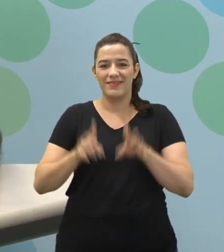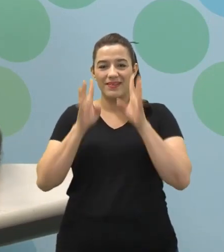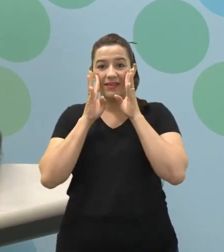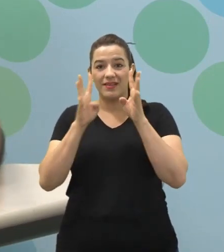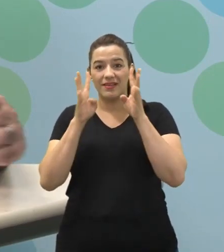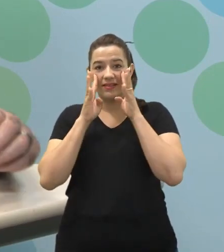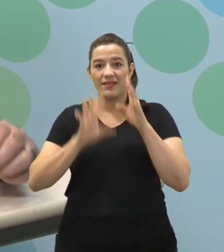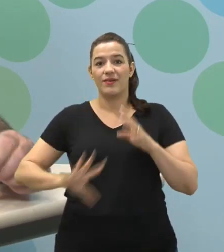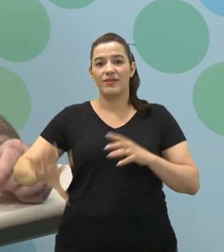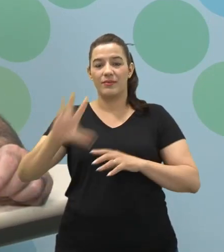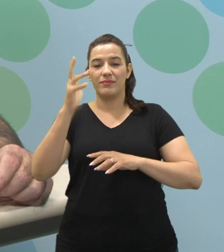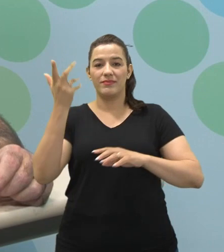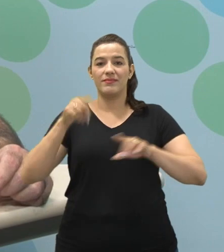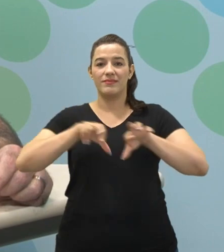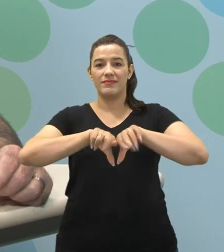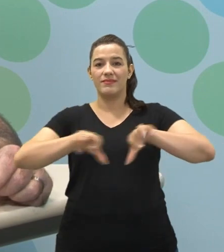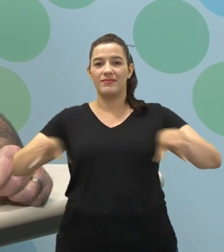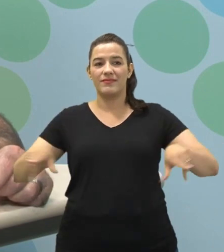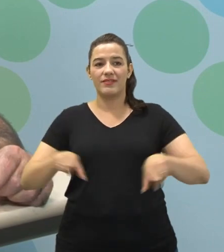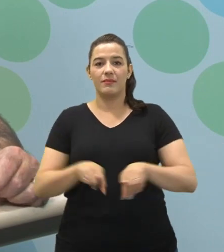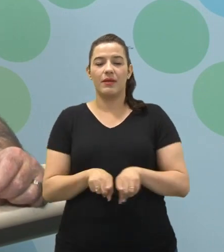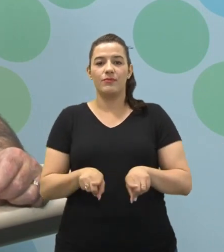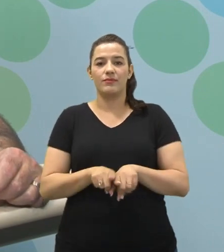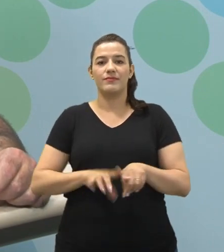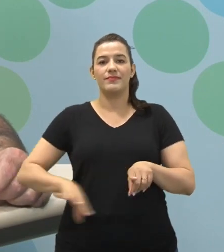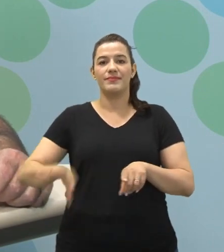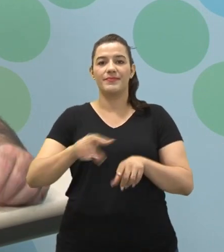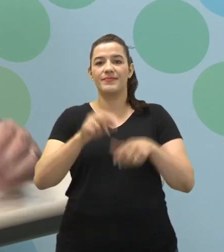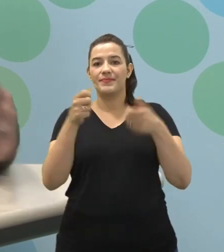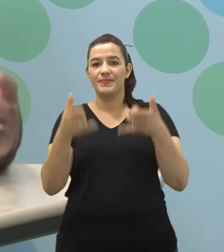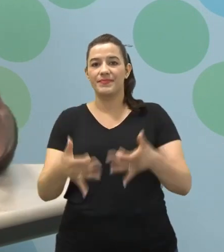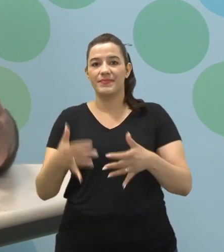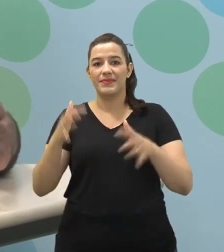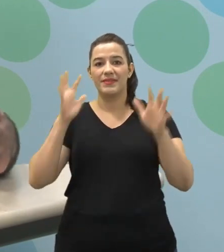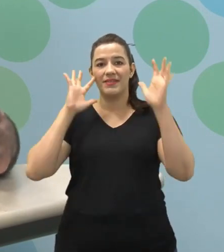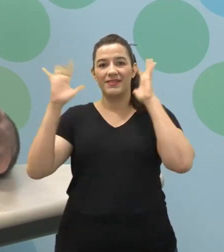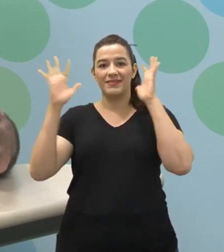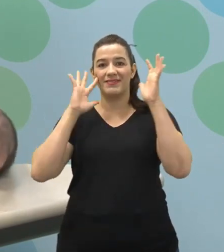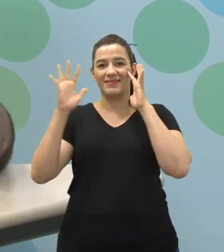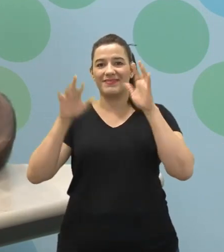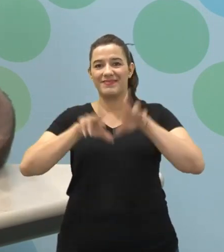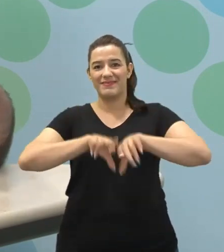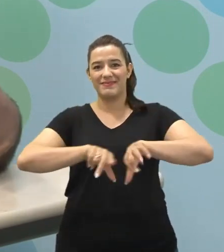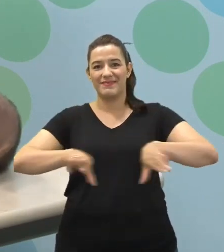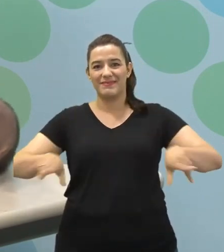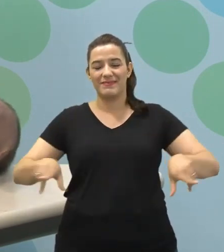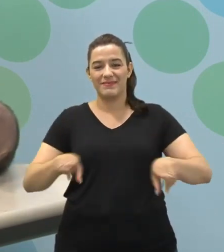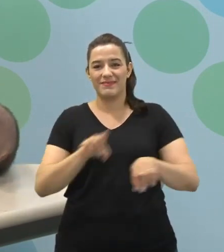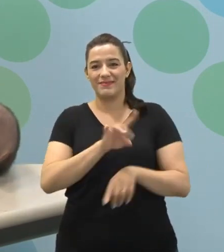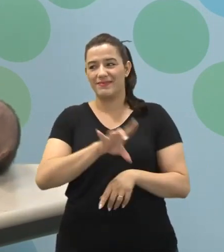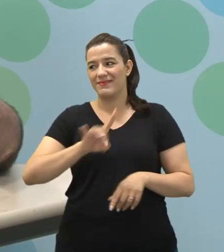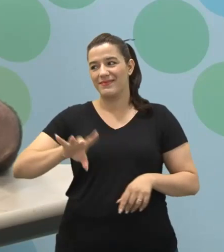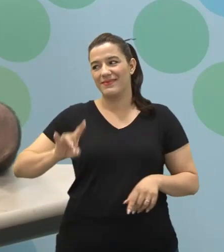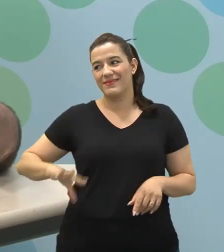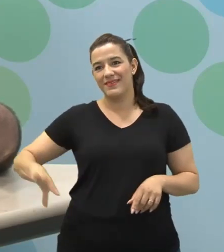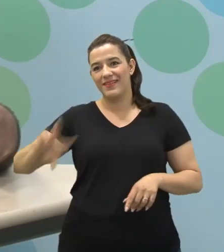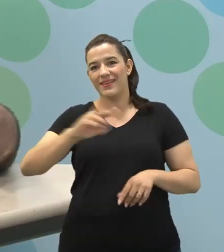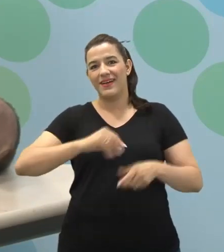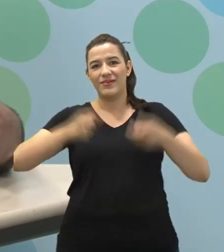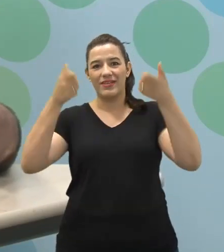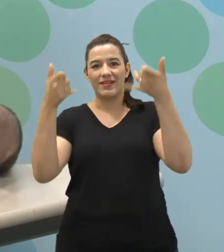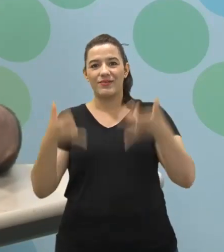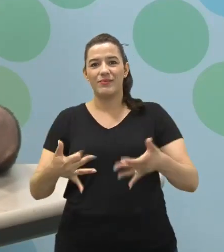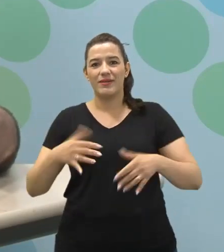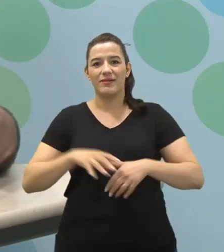no resolver né no desenvolver o raciocínio a troca de ideias né entre os pares que também é